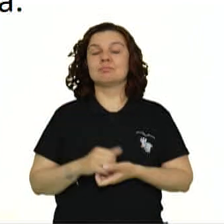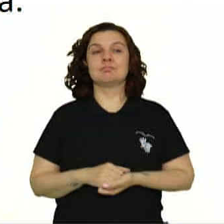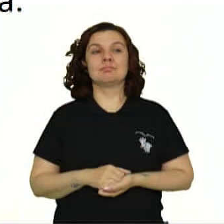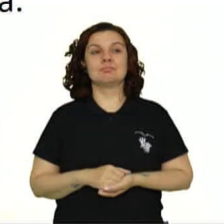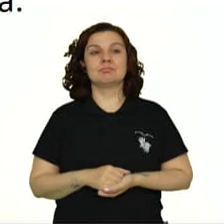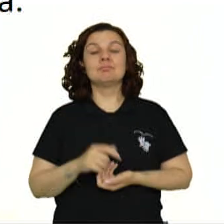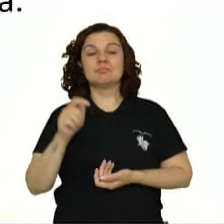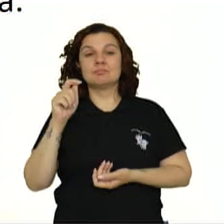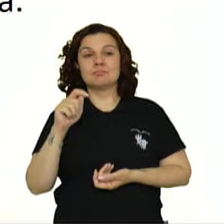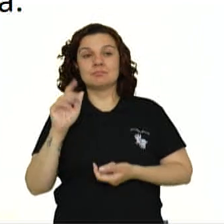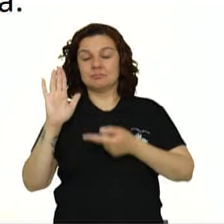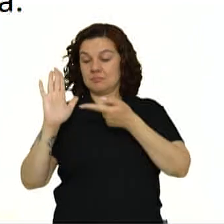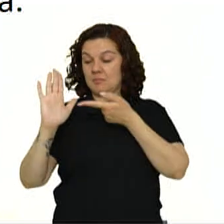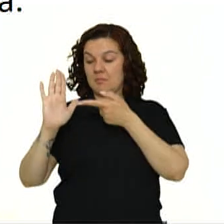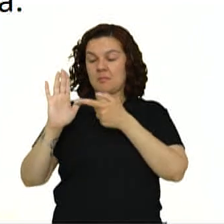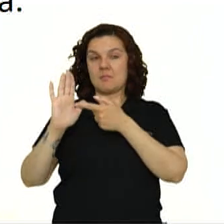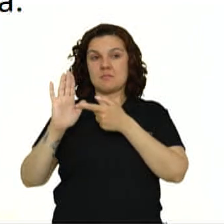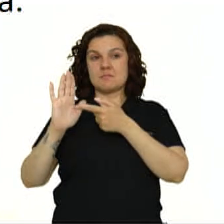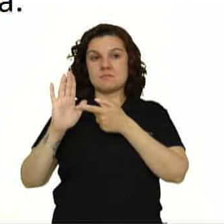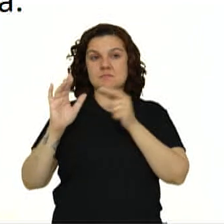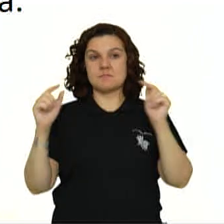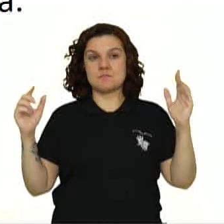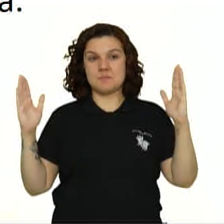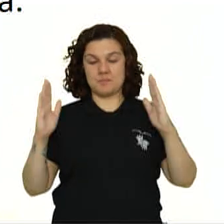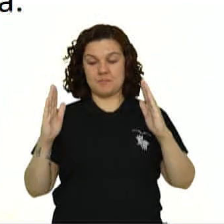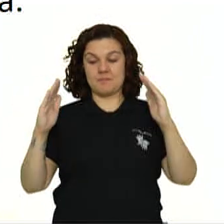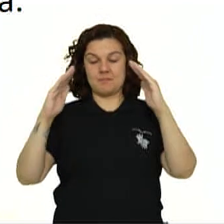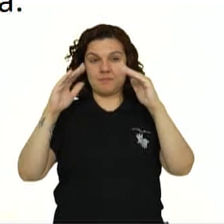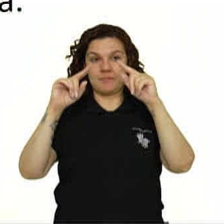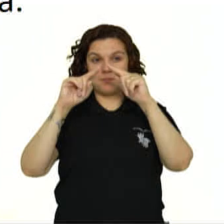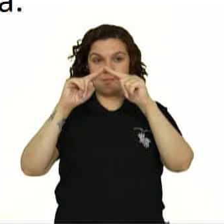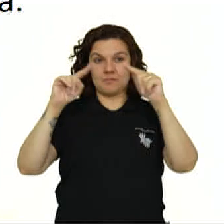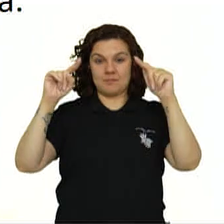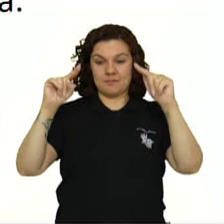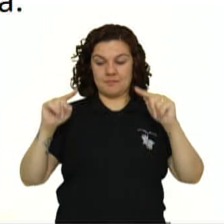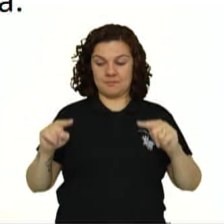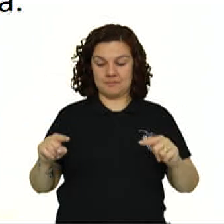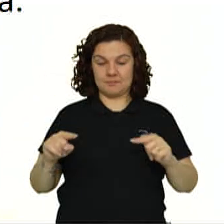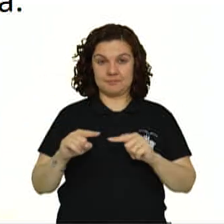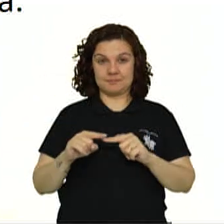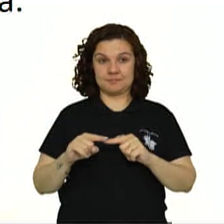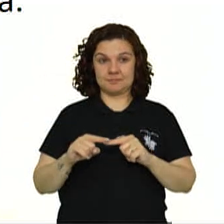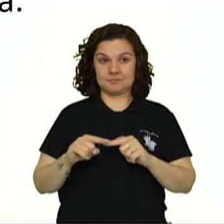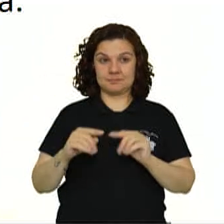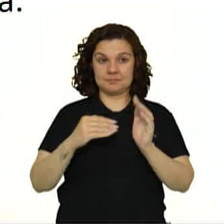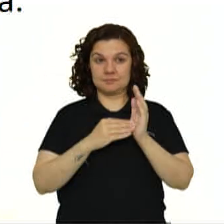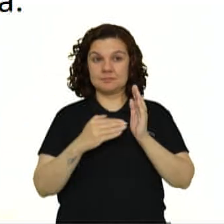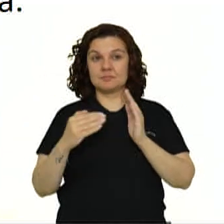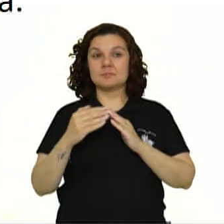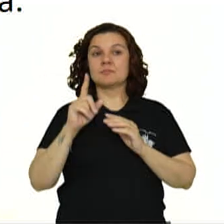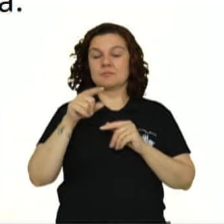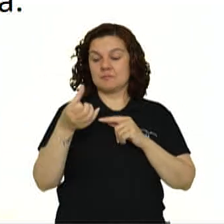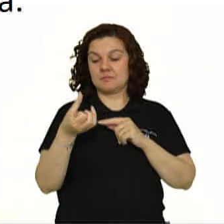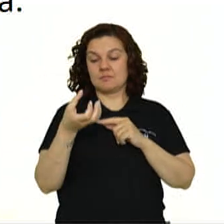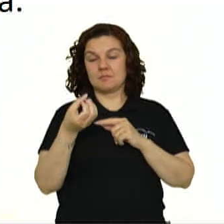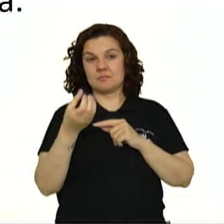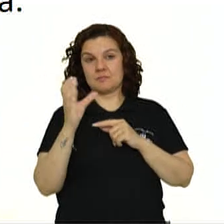que tangencia lados de um retângulo, sendo que o comprimento total da placa